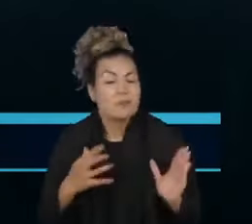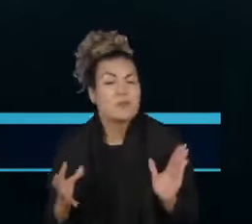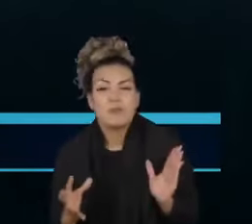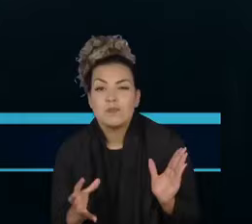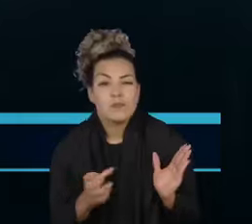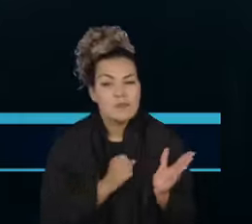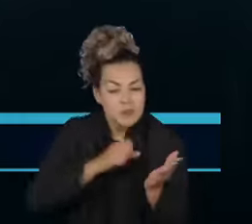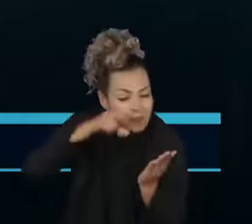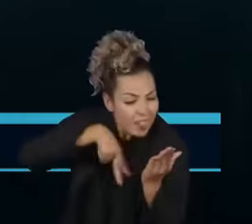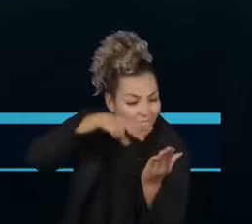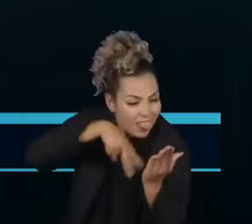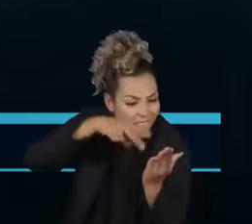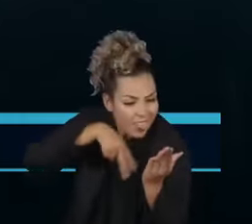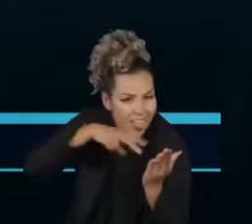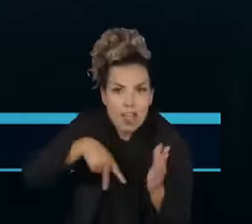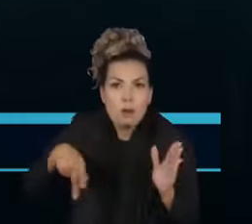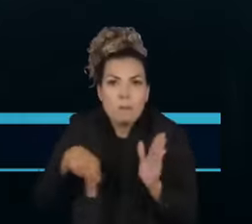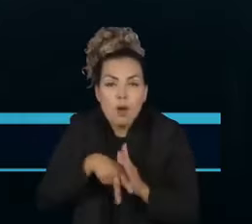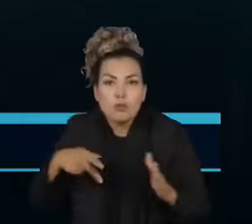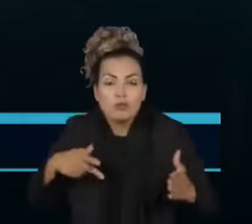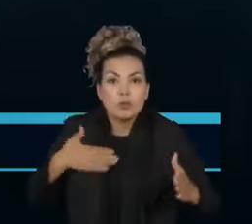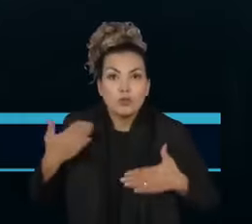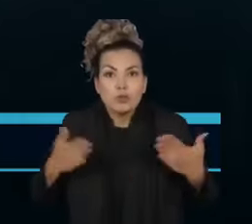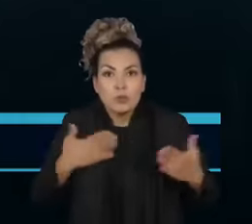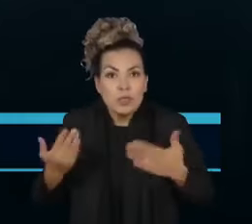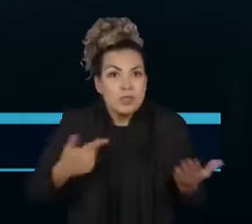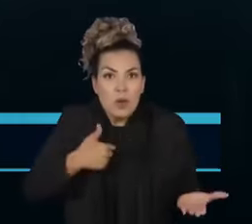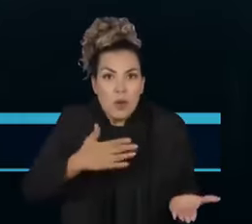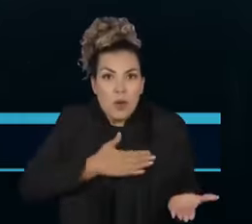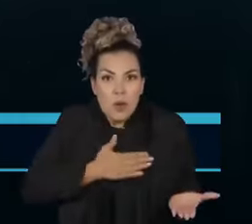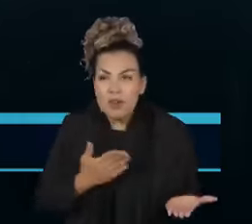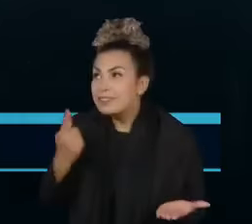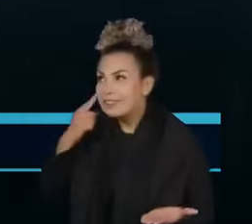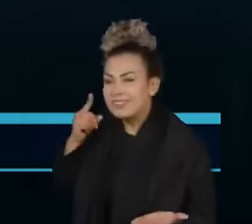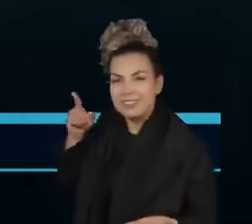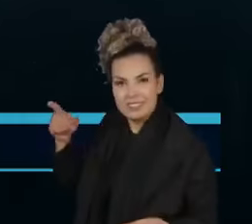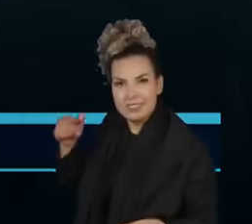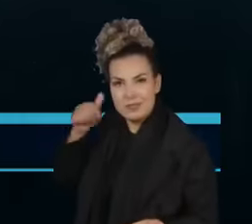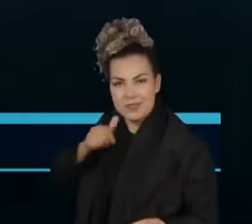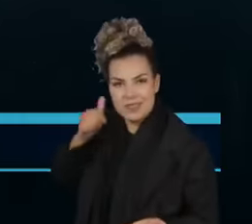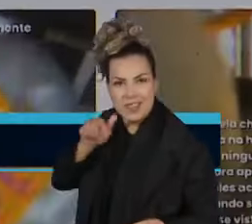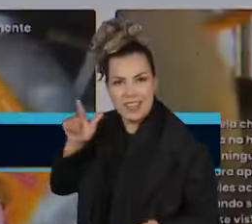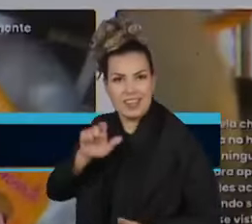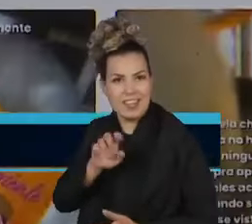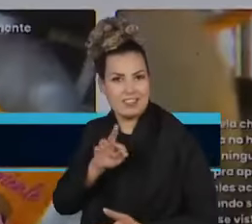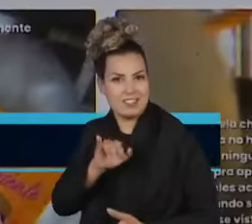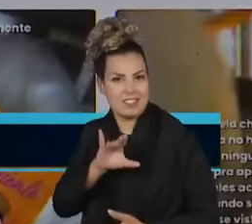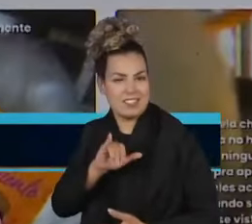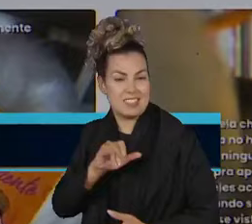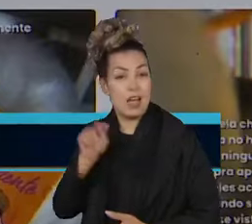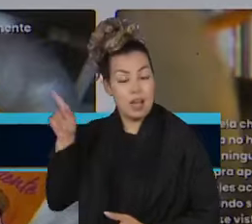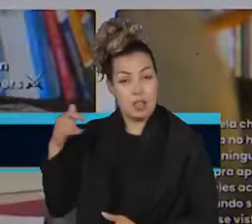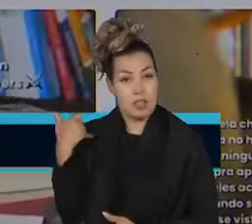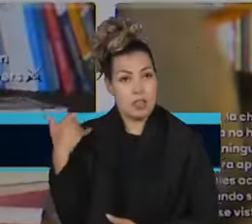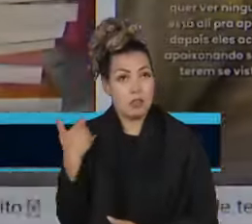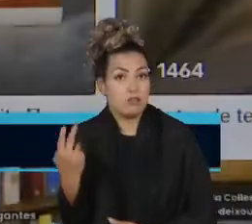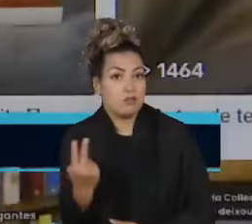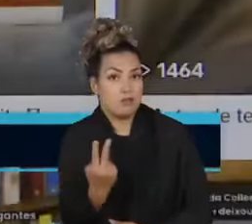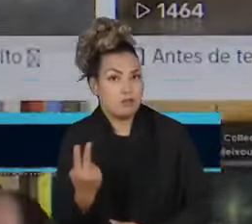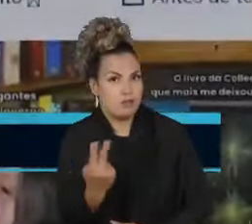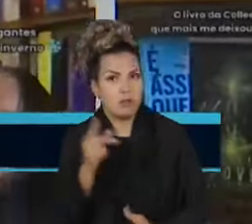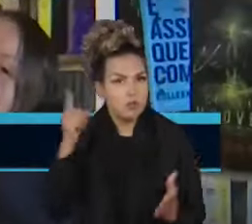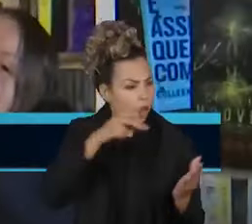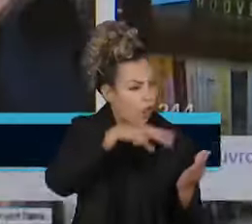suspense. Há 3 anos, a catarinense Letícia começou a divulgar a sua paixão pelos livros. Ela tem 22 anos, já leu mais